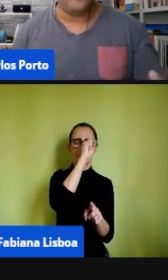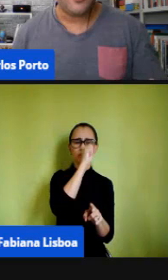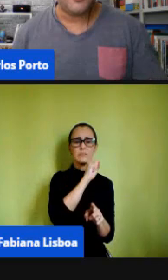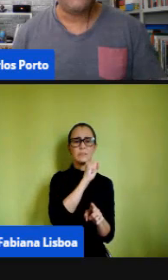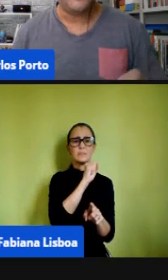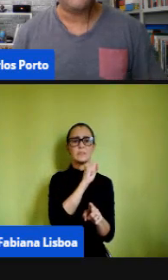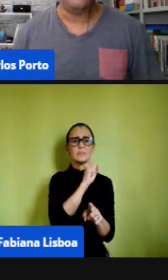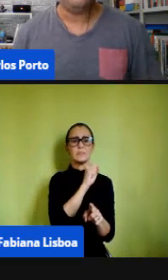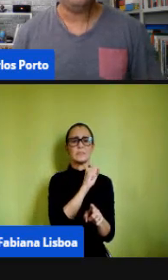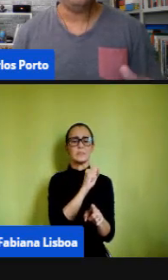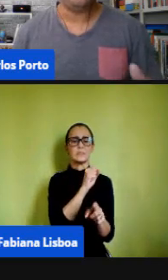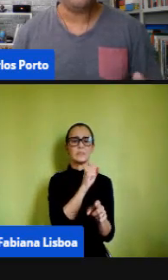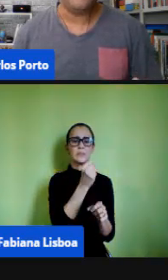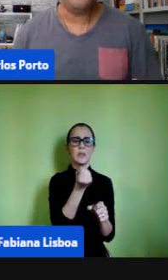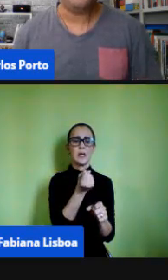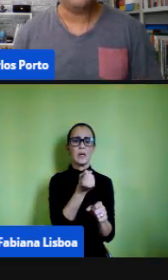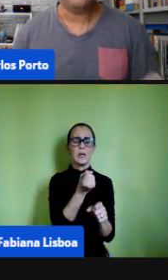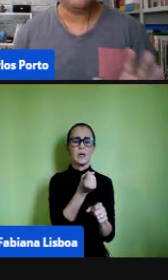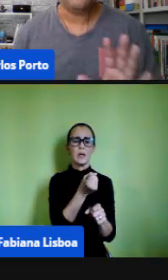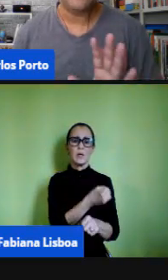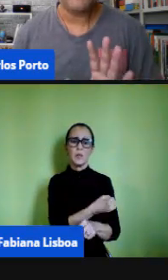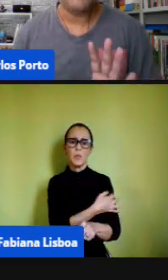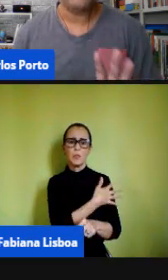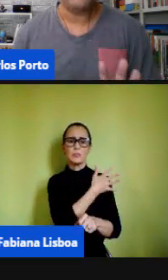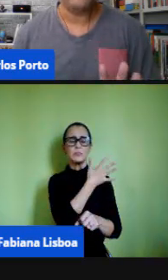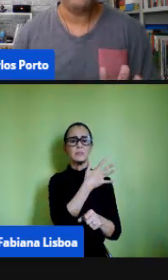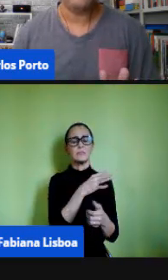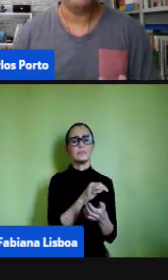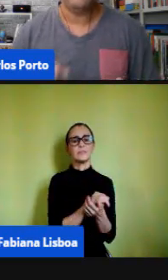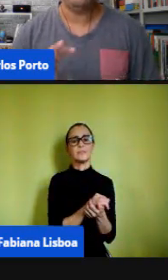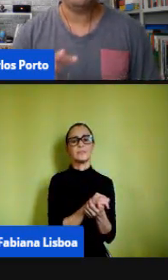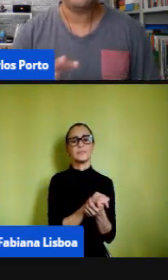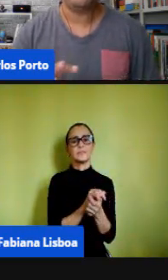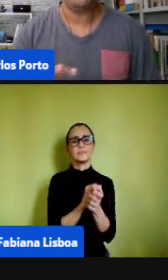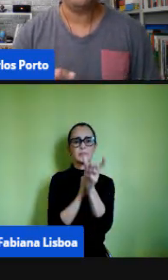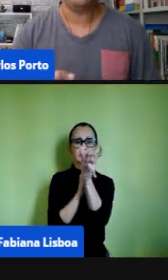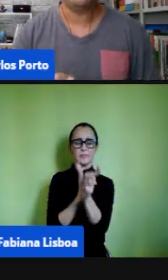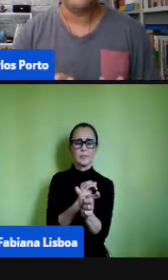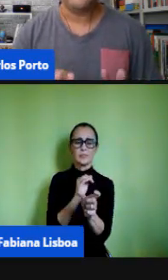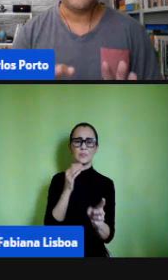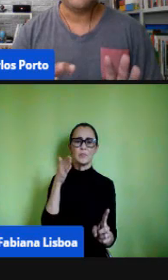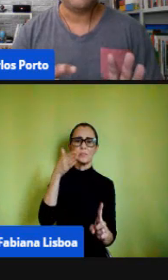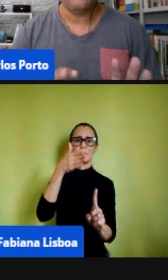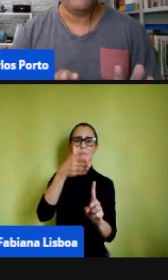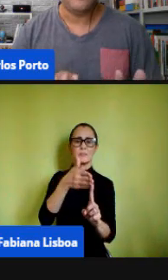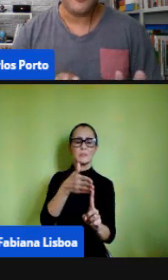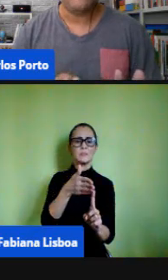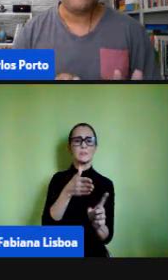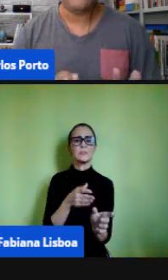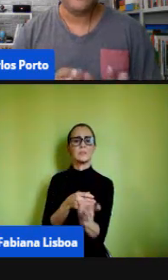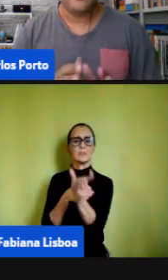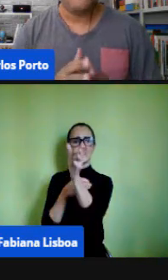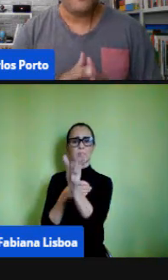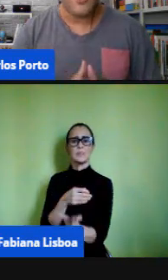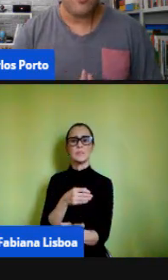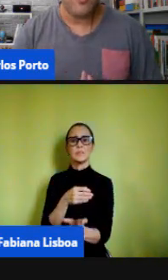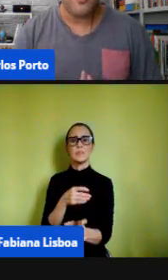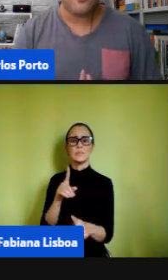ano escolar a ser atendido e o conteúdo. Nós trabalhamos com os objetivos, os recursos, as